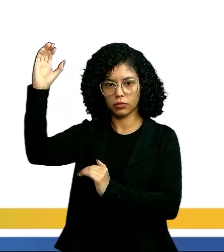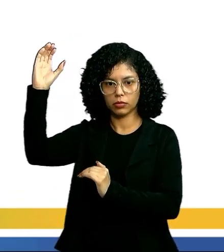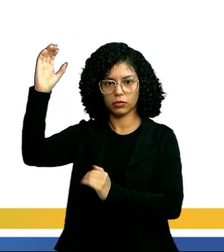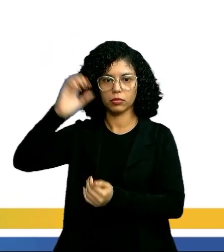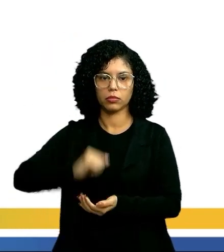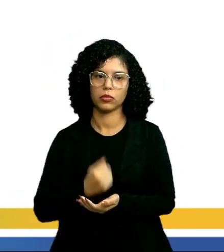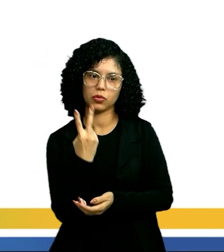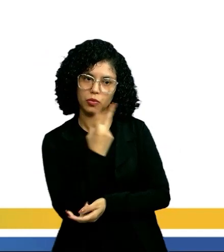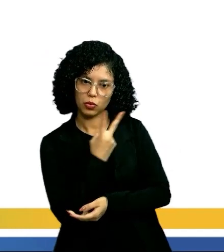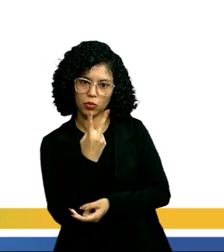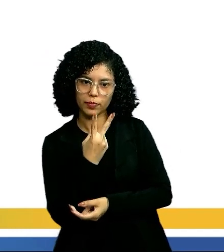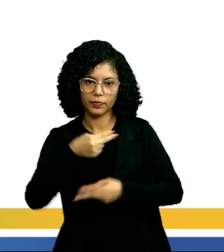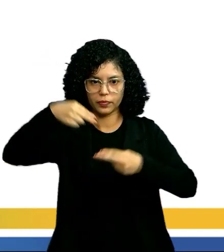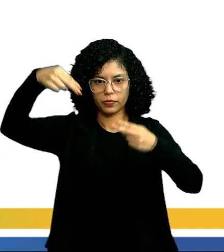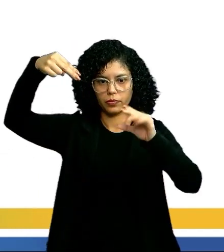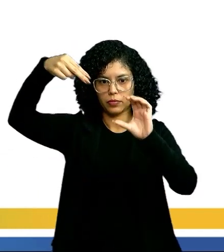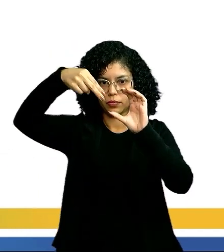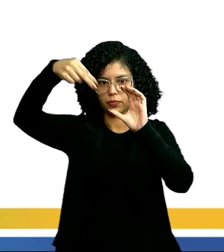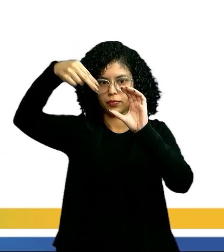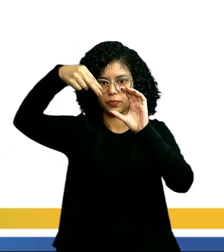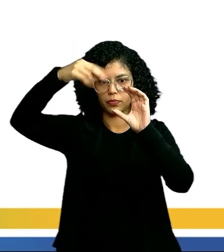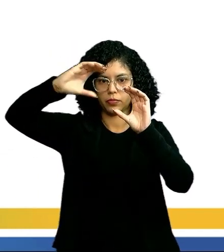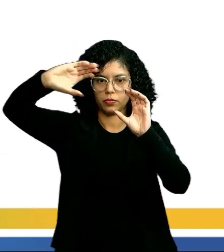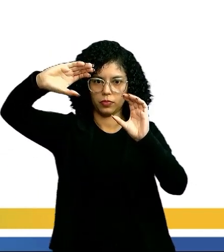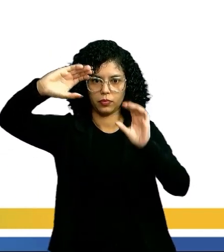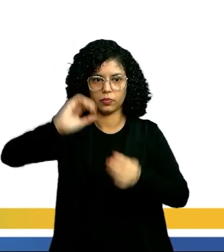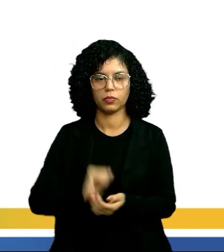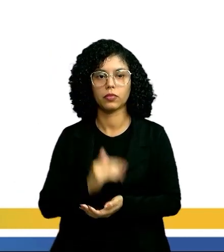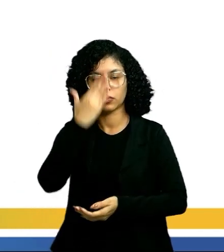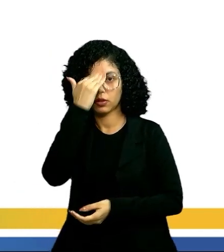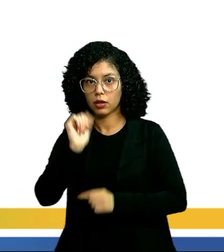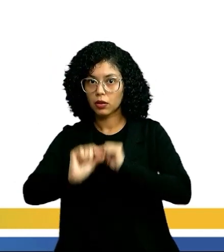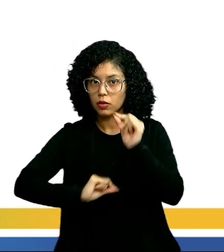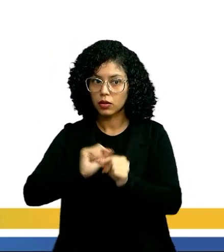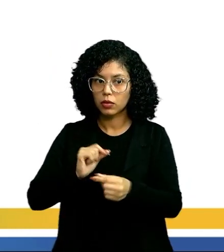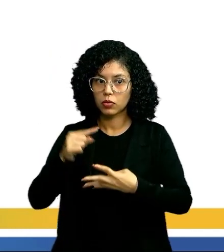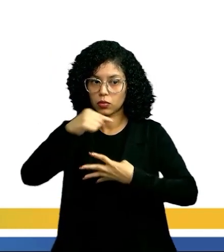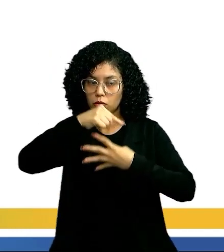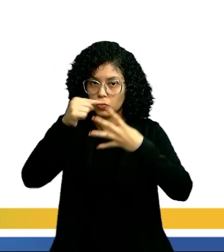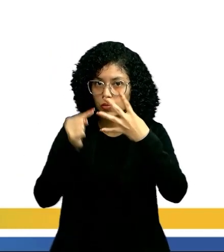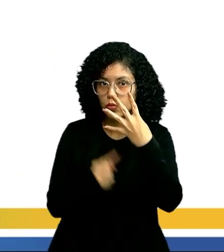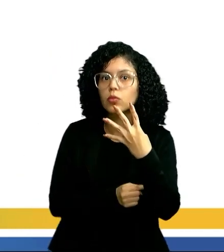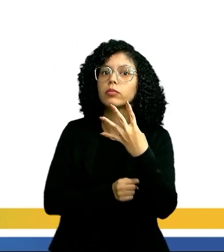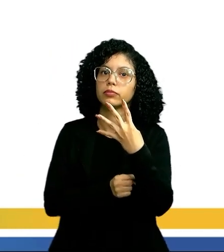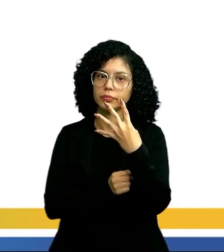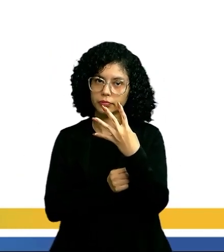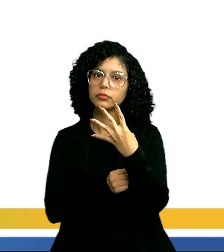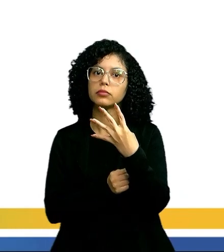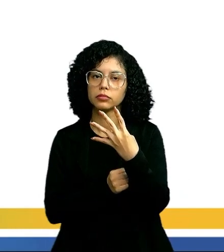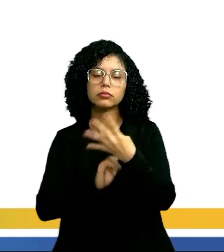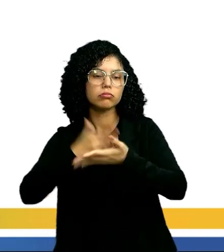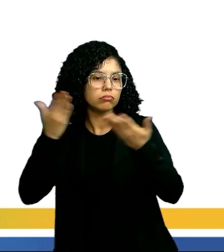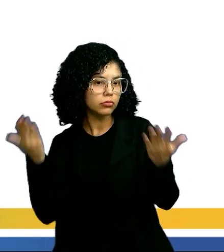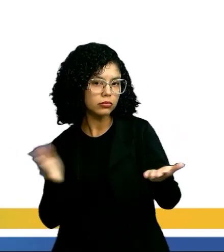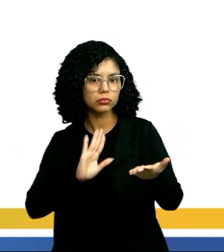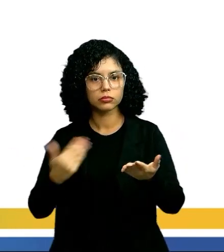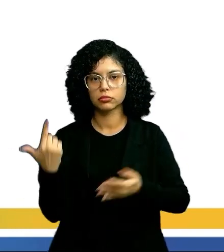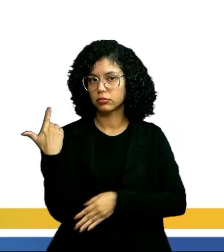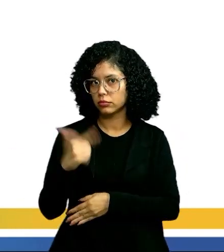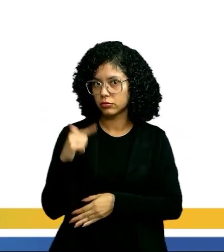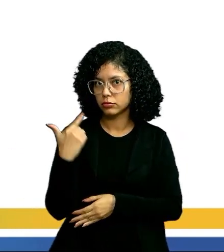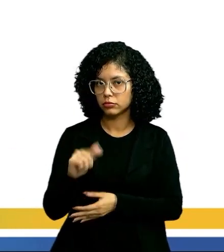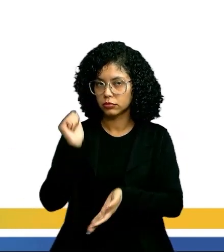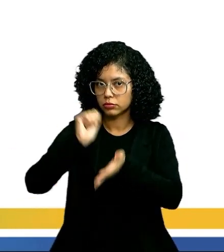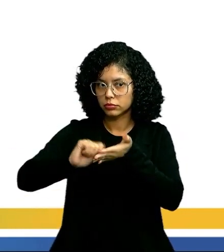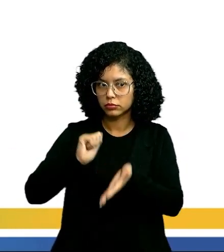você tem 2 átomos de carbono. Sabemos que o carbono ele faz 4 ligações químicas. Então, quando não tem